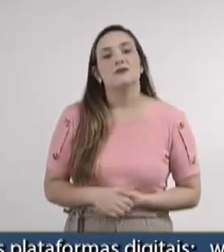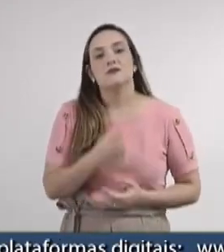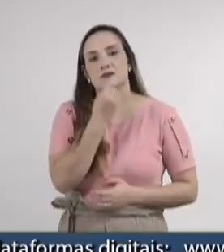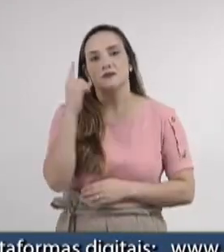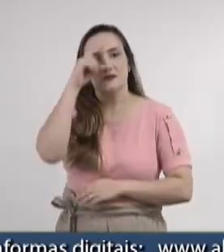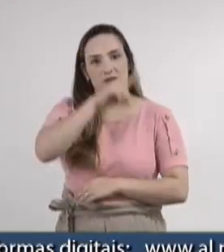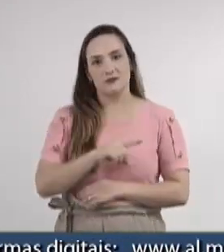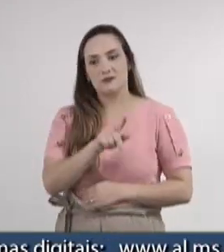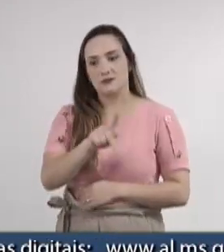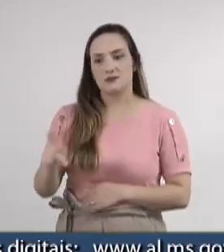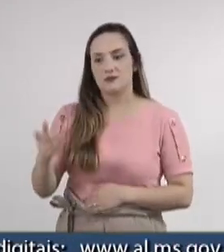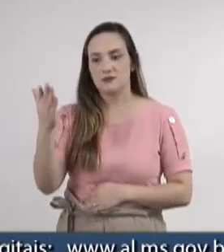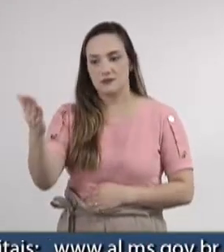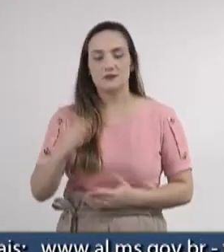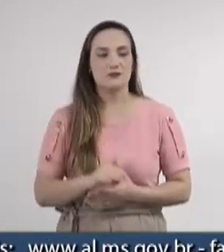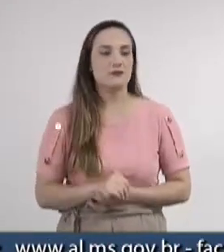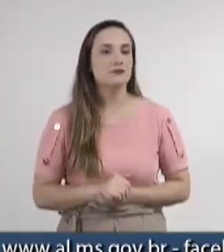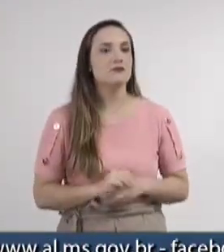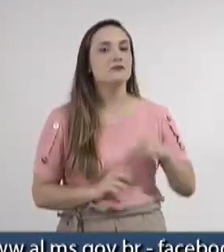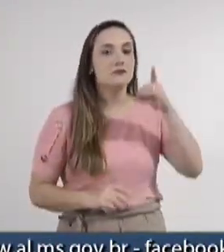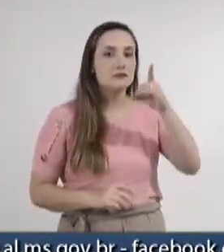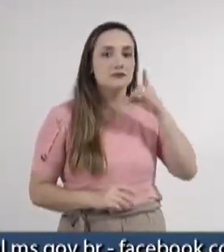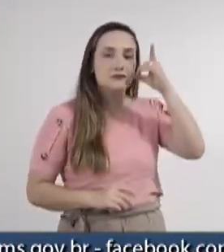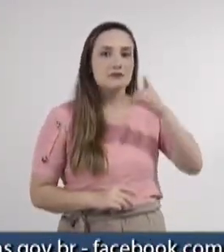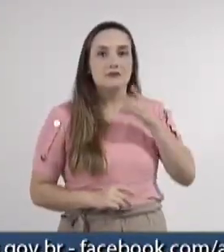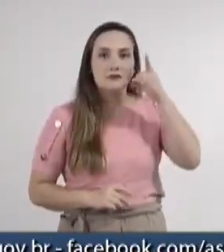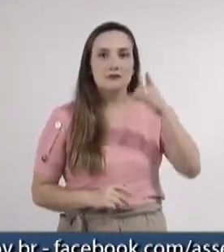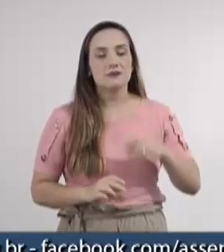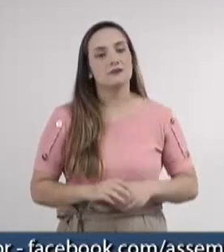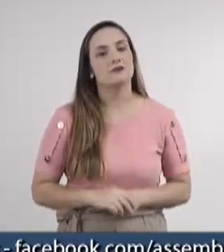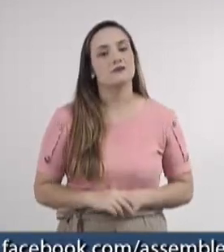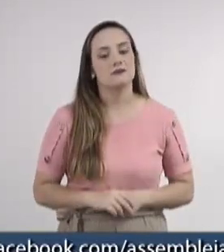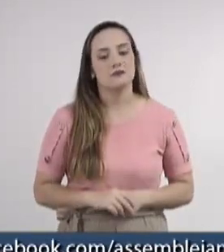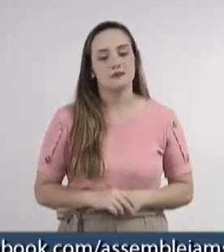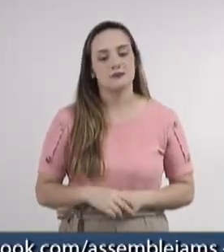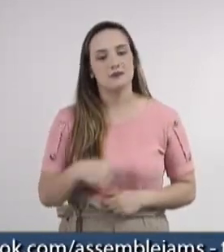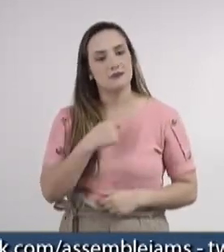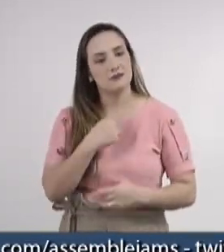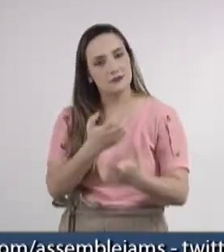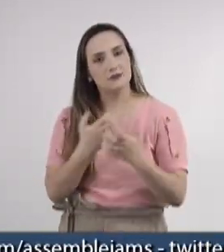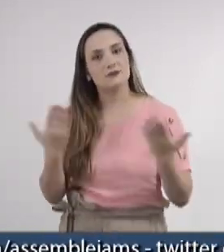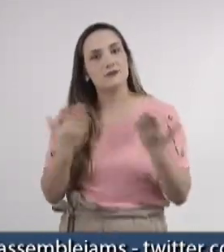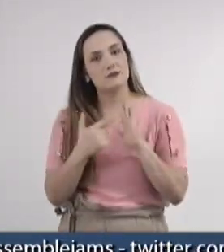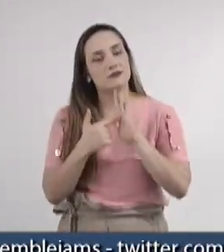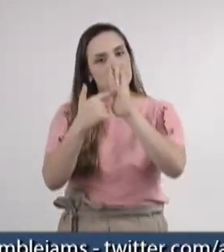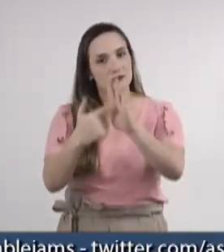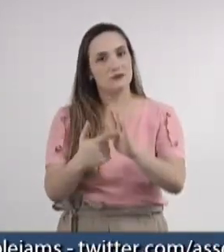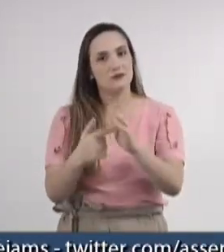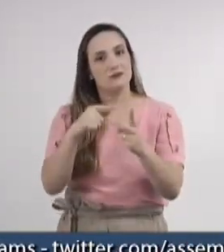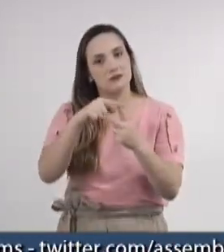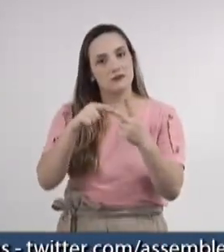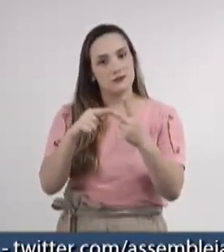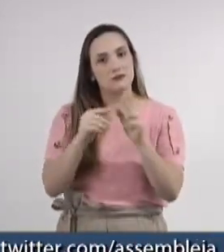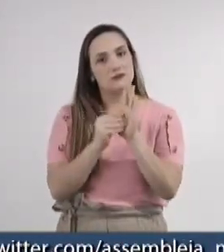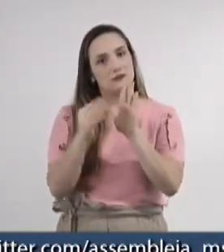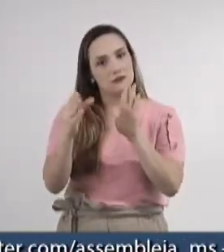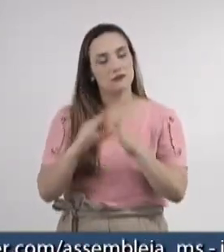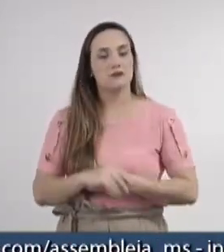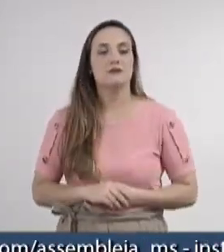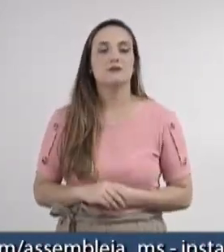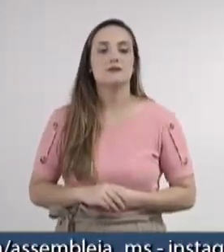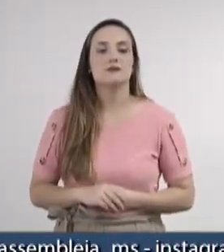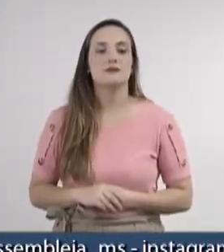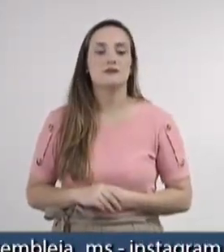Bom dia, senhor presidente, senhores deputados. Senhor presidente, apresentar duas indicações.